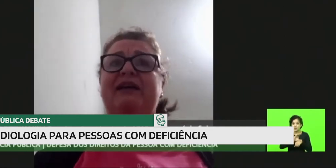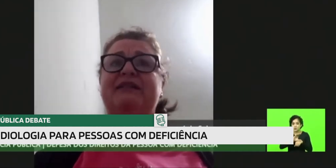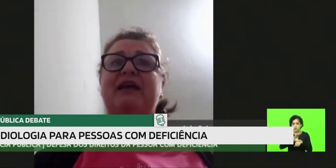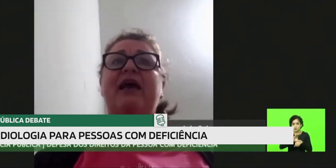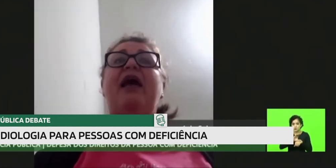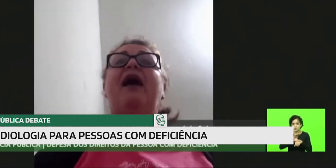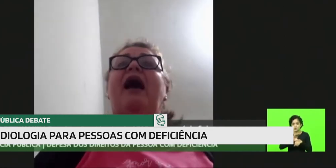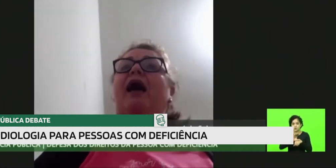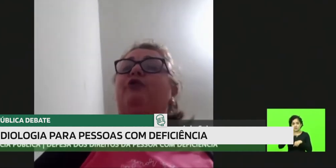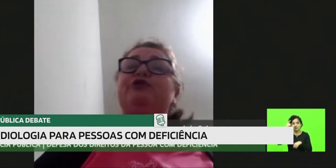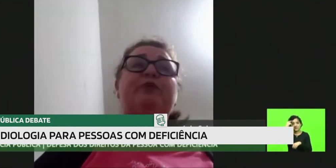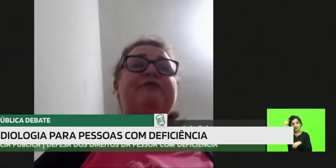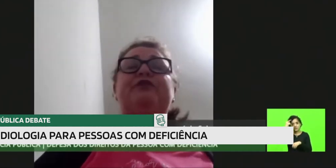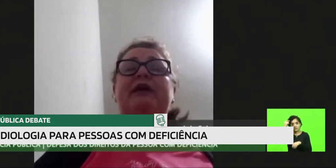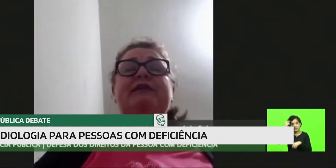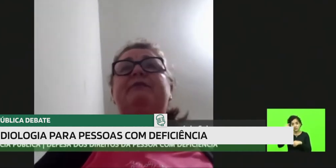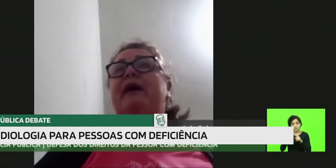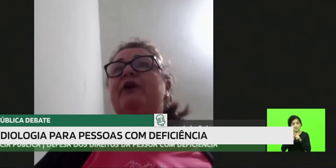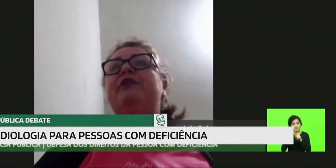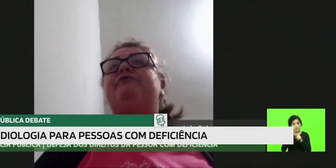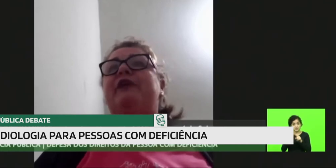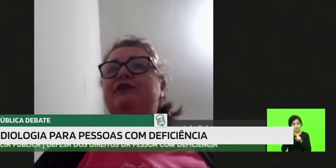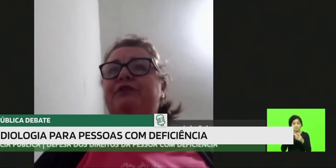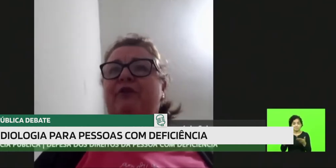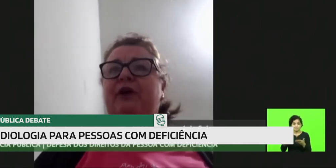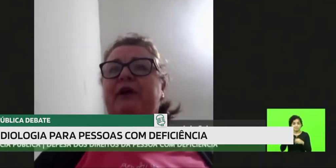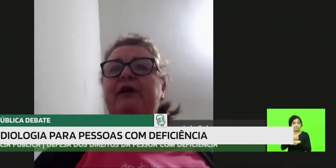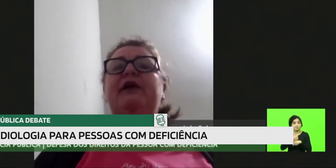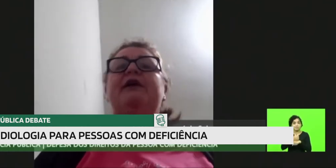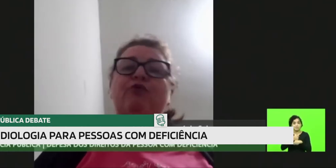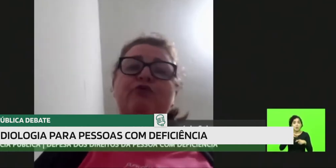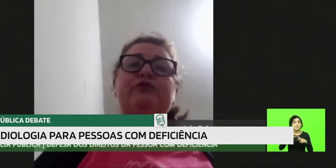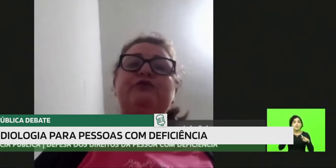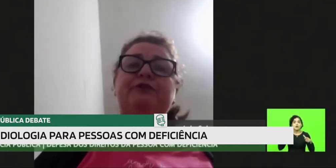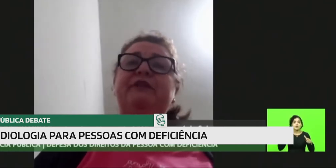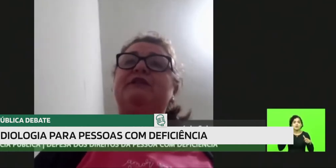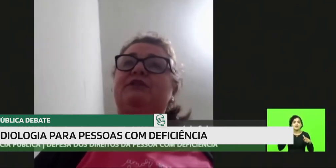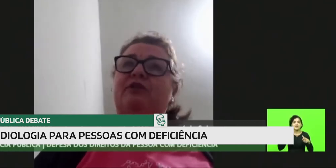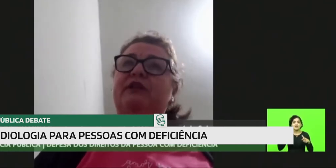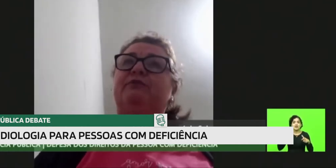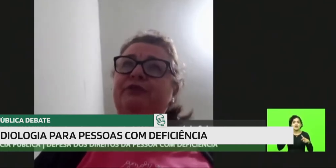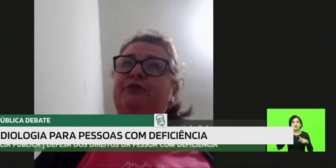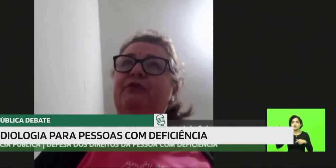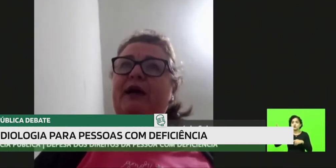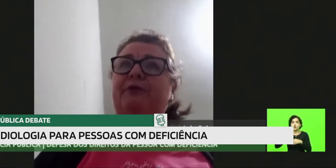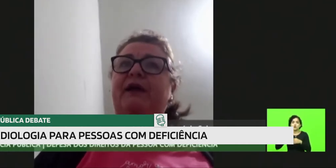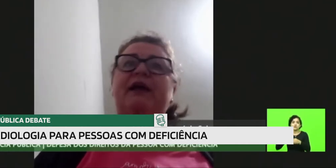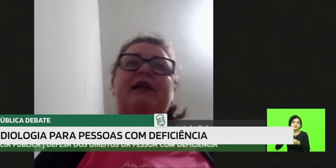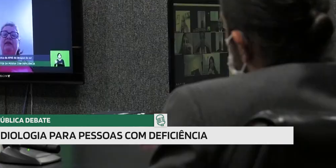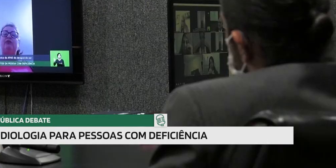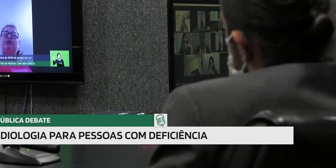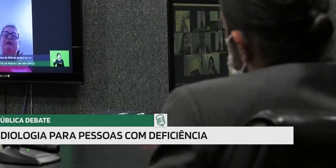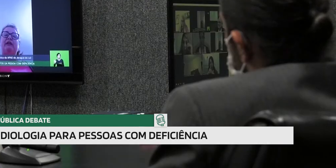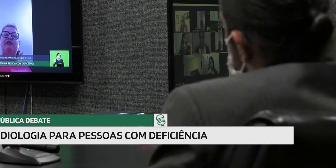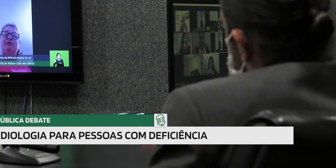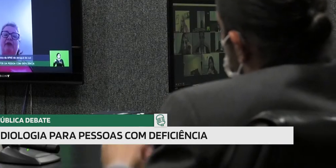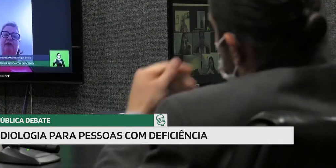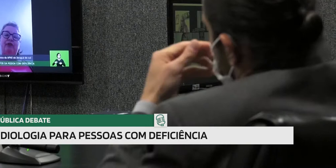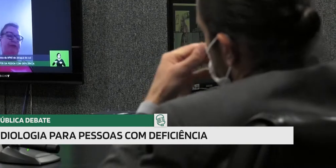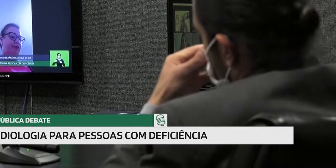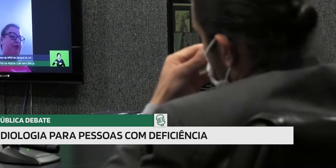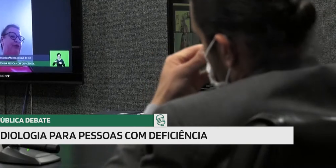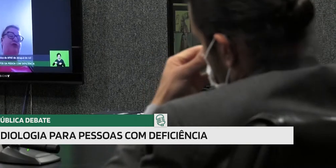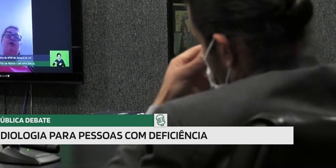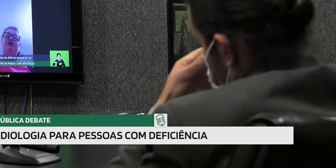duas áreas, os profissionais, a maioria, vêm de fora. E o custo de vida se torna muito caro para eles. Por outro